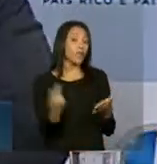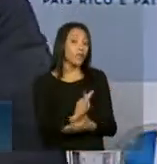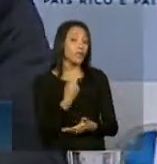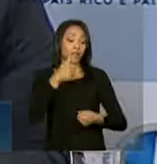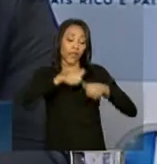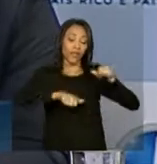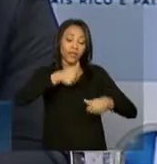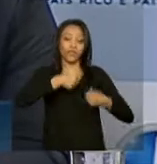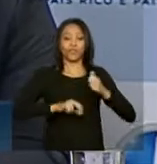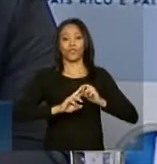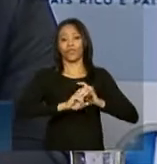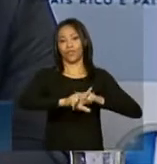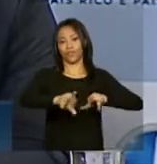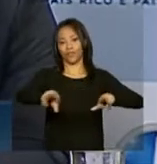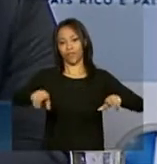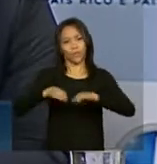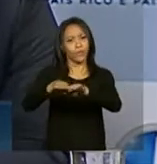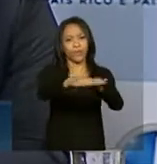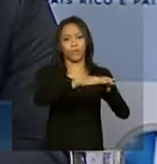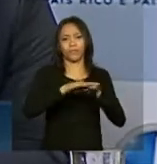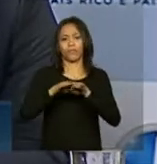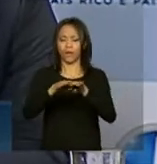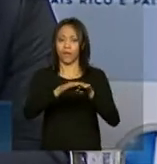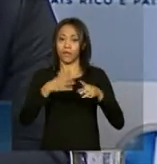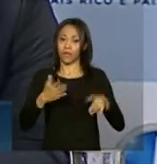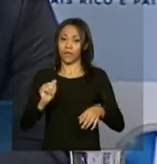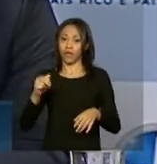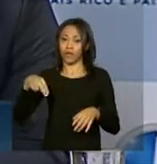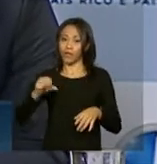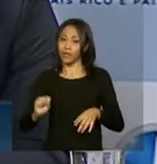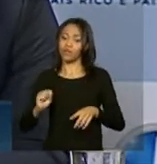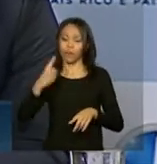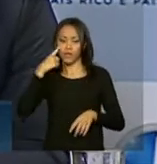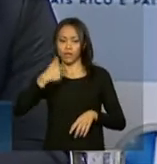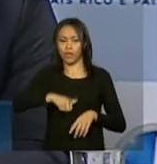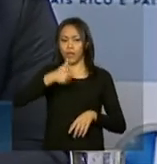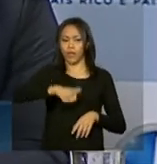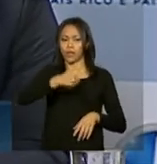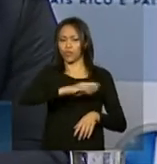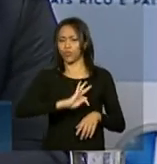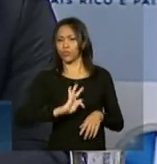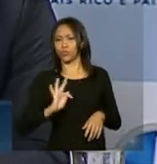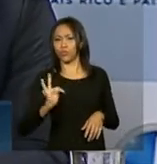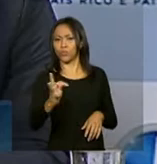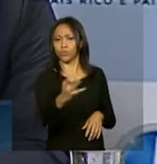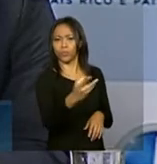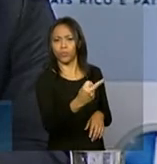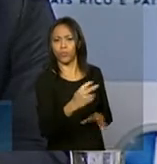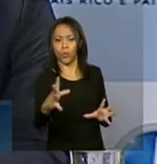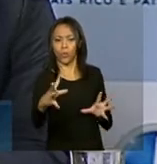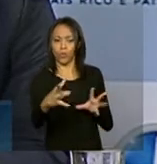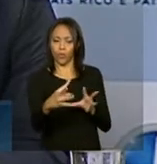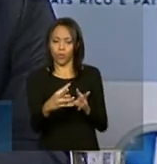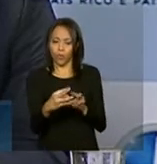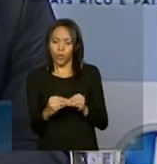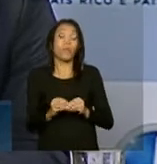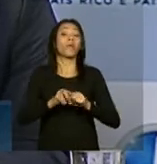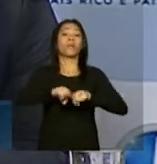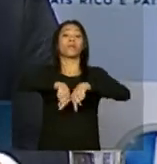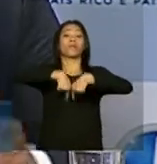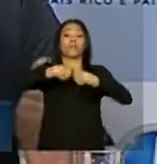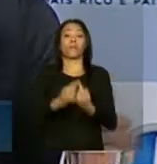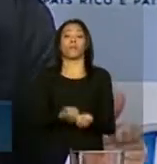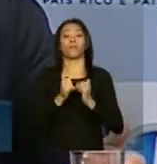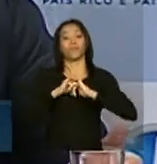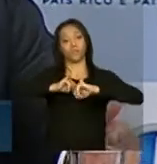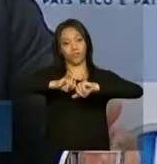análise sobre o setor todo para poder, então, fazer a divulgação do que foi o impacto do rol.